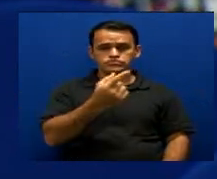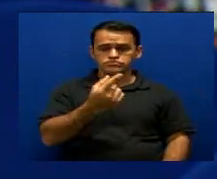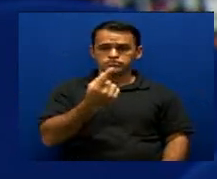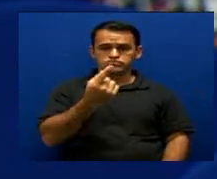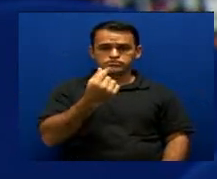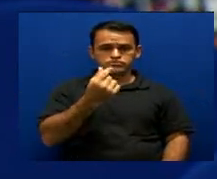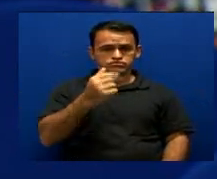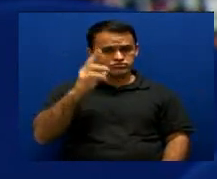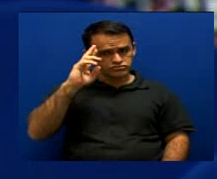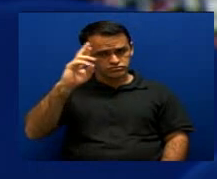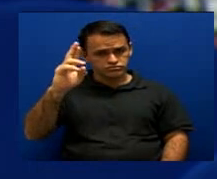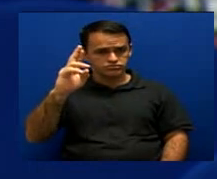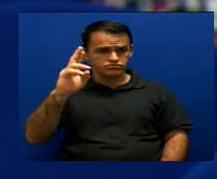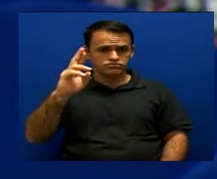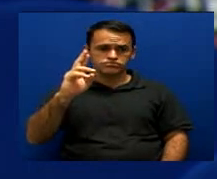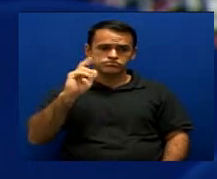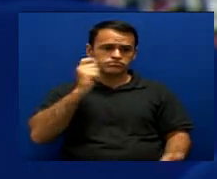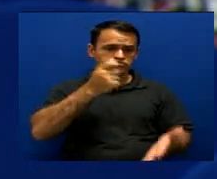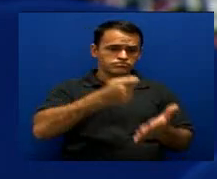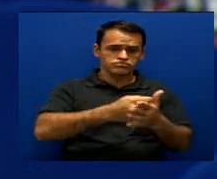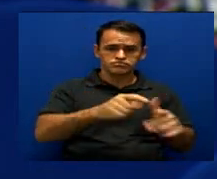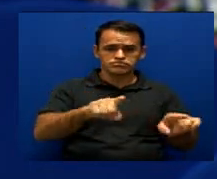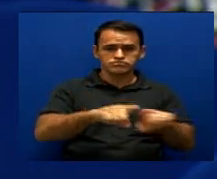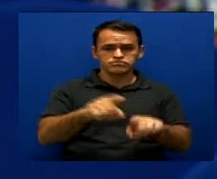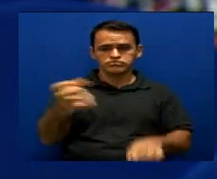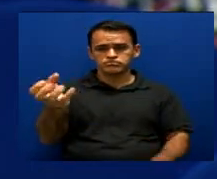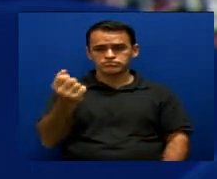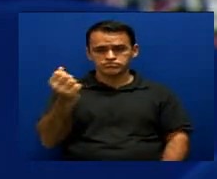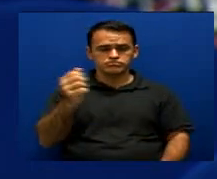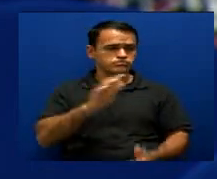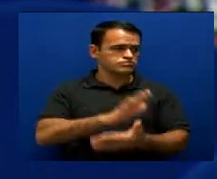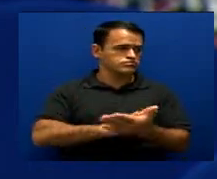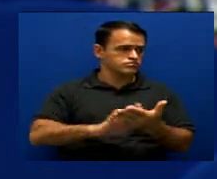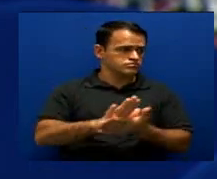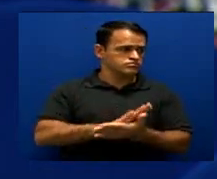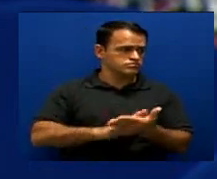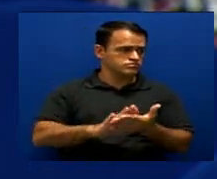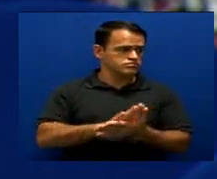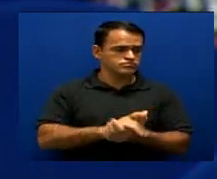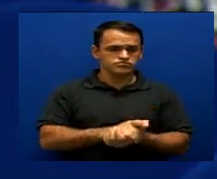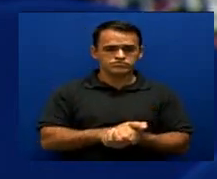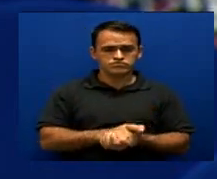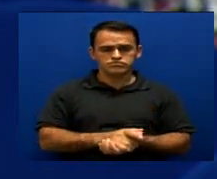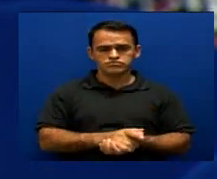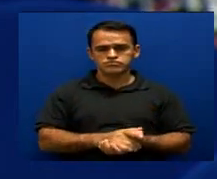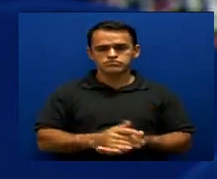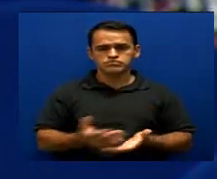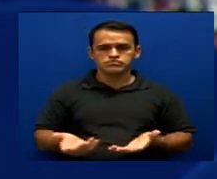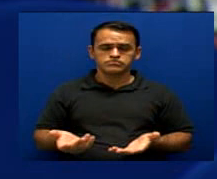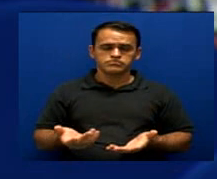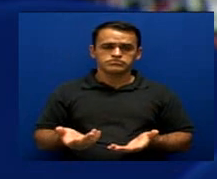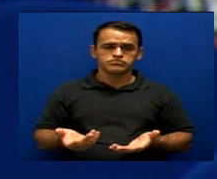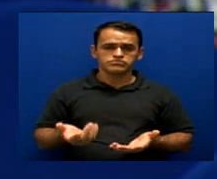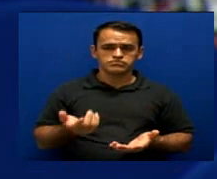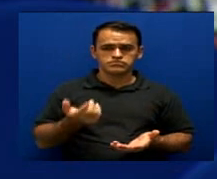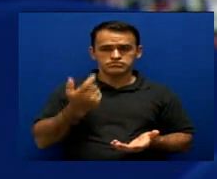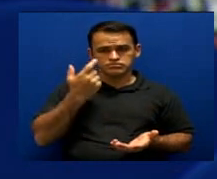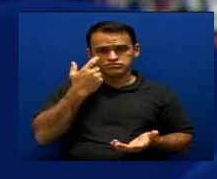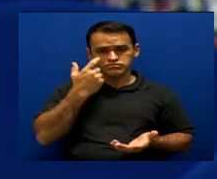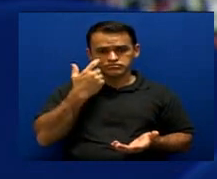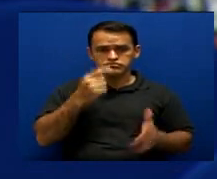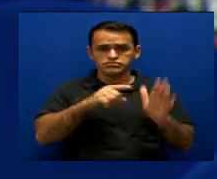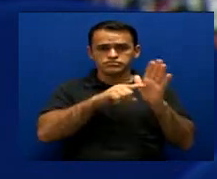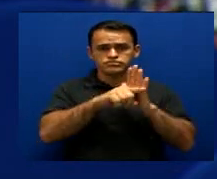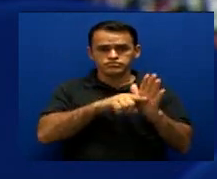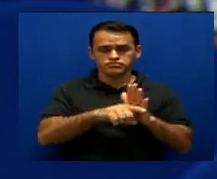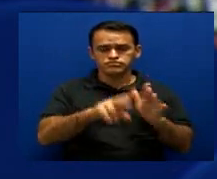empregador nem era afastado pelo inss será que a gente não precisa mudar o jeito que essa por modo que a gente fiscaliza